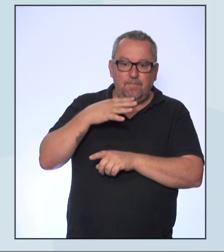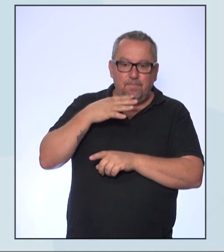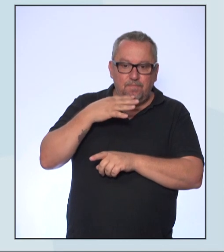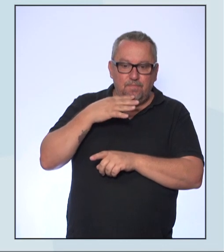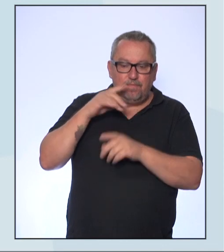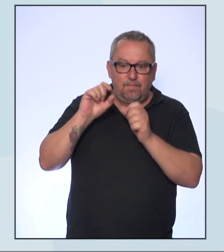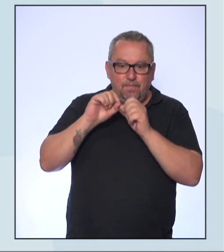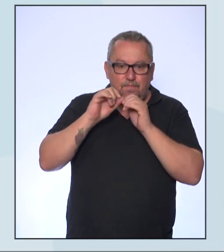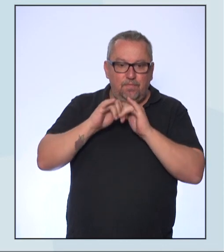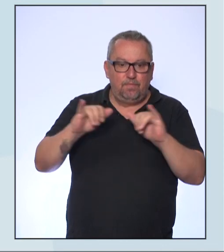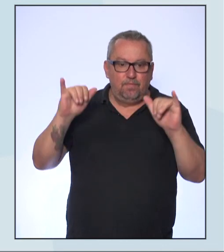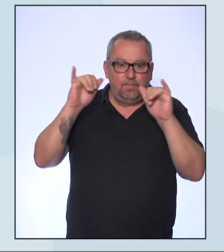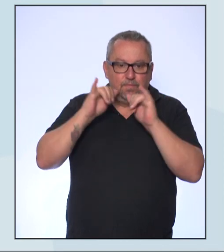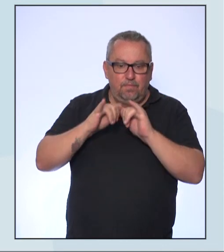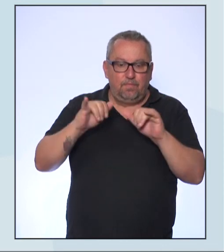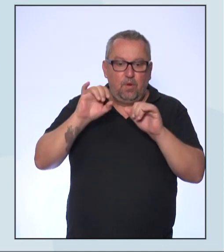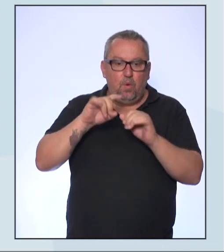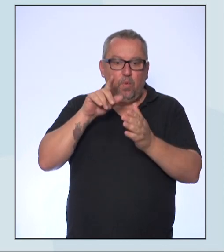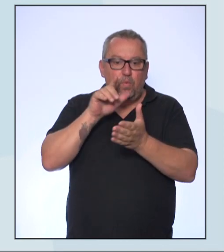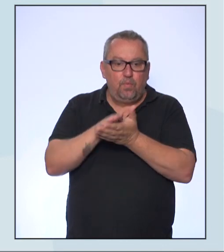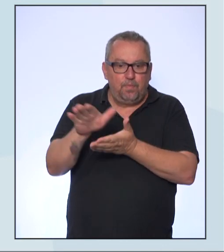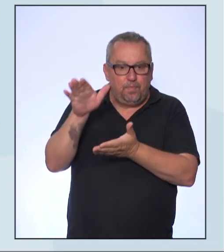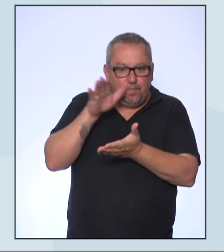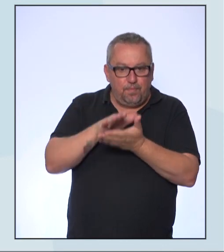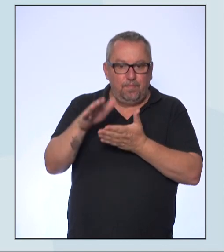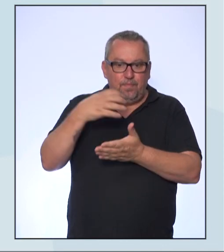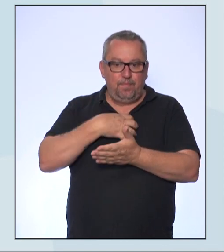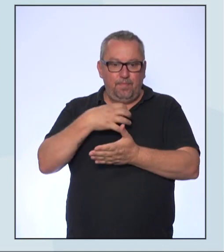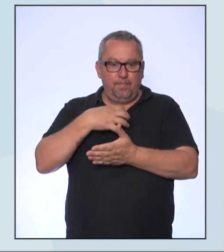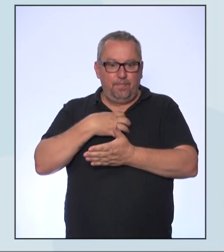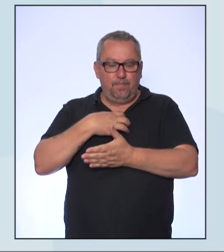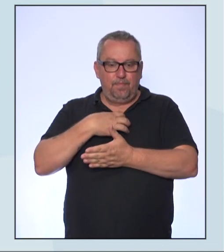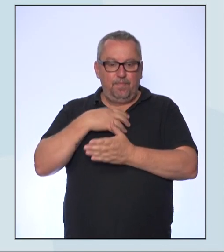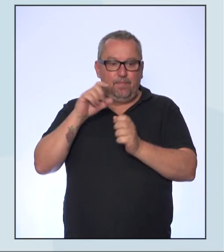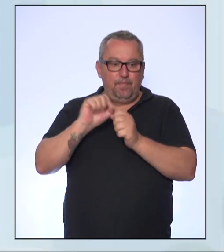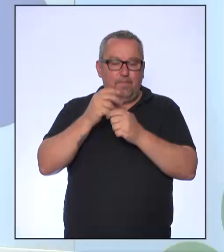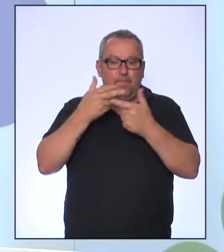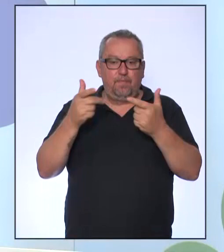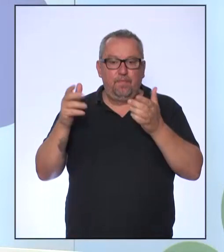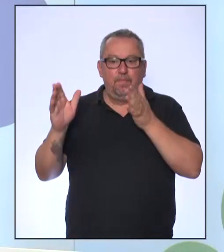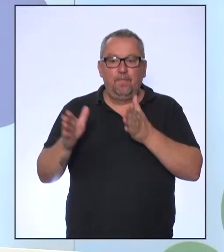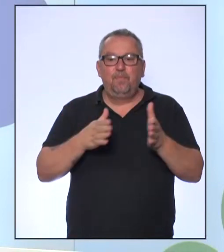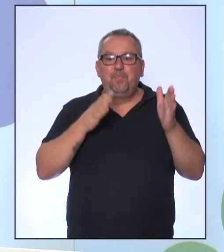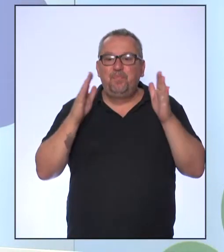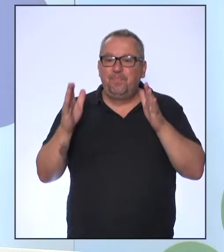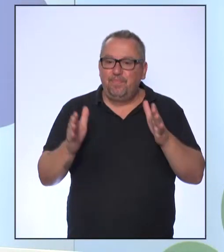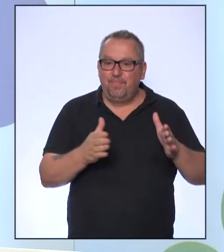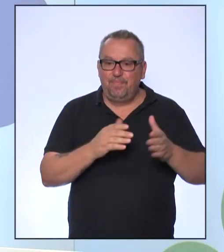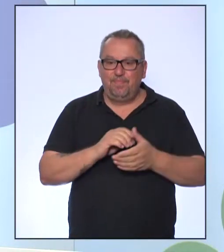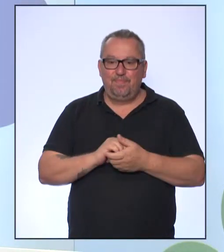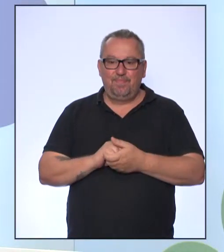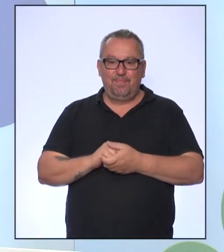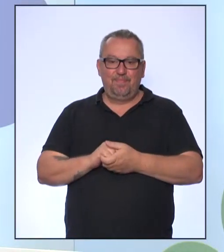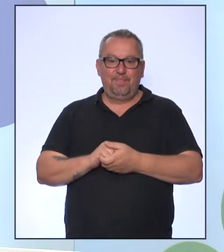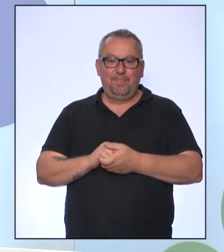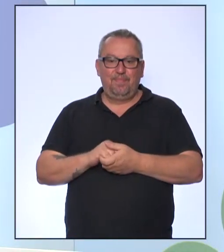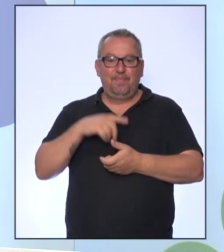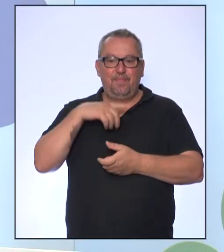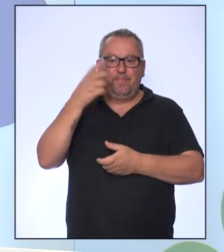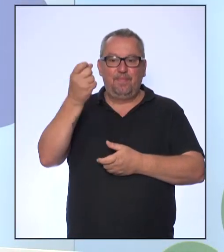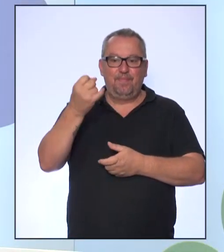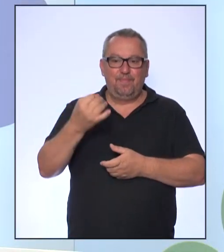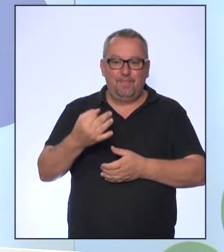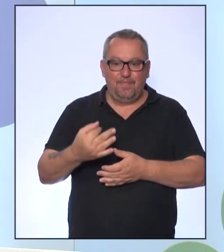de publicações eletrônicas ou impressas, de situações relacionadas aos sistemas de produção. Eu vou explicar